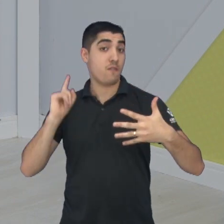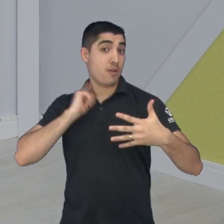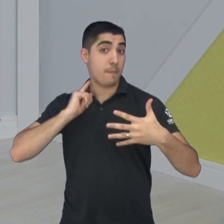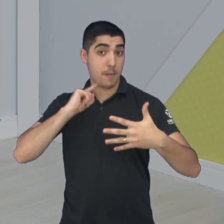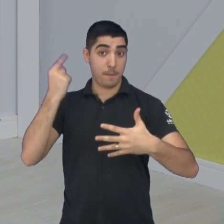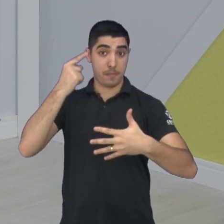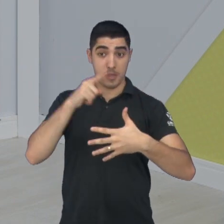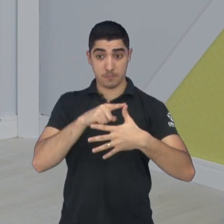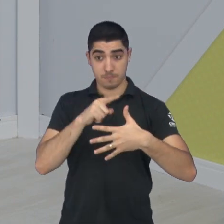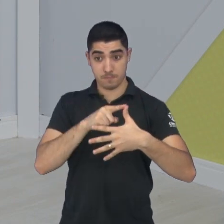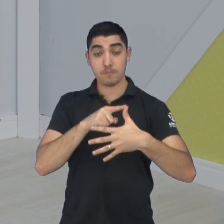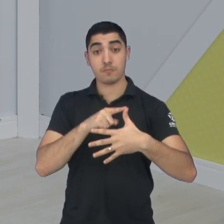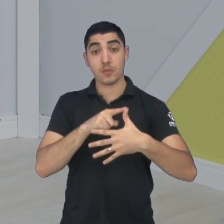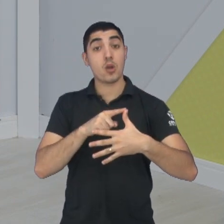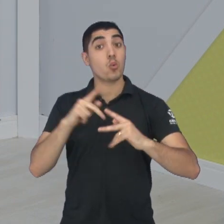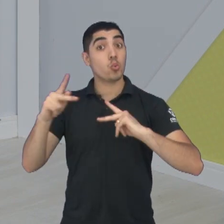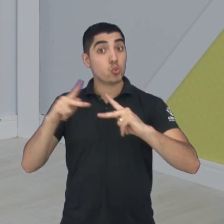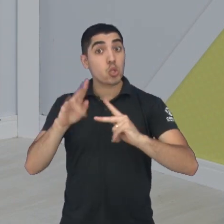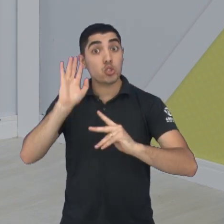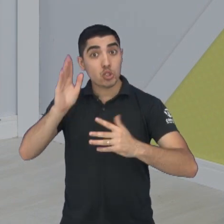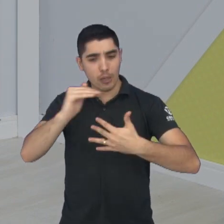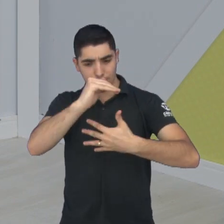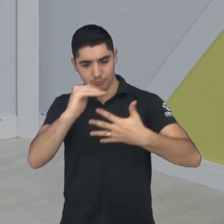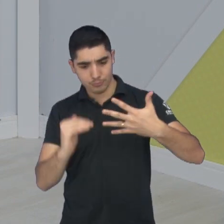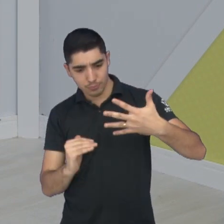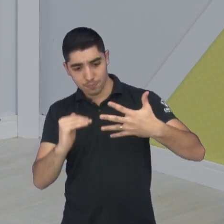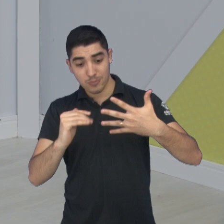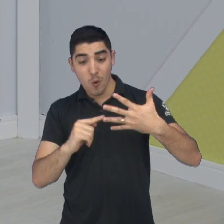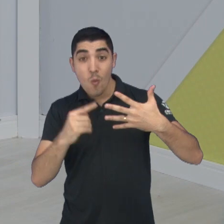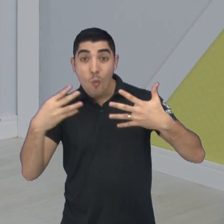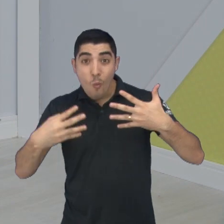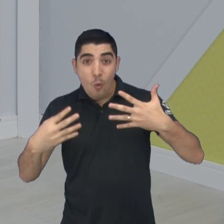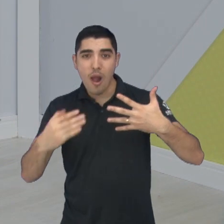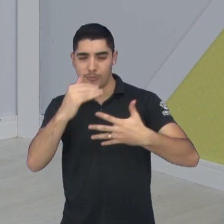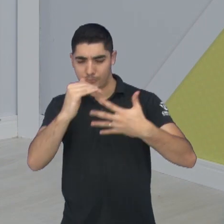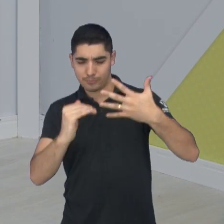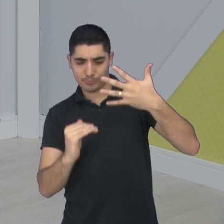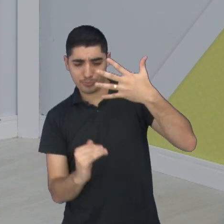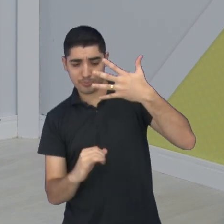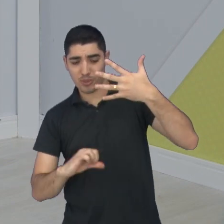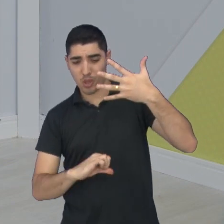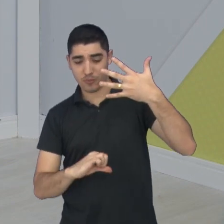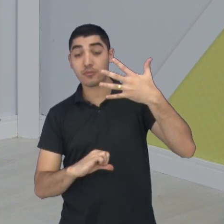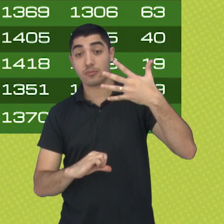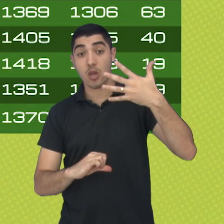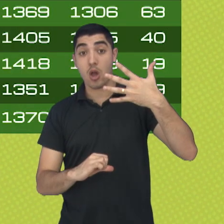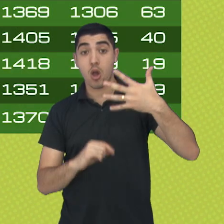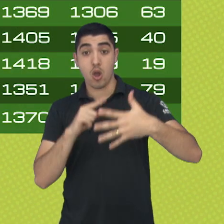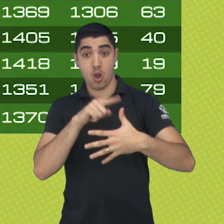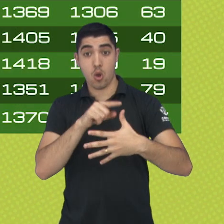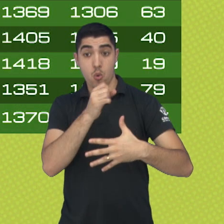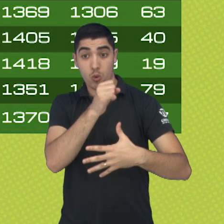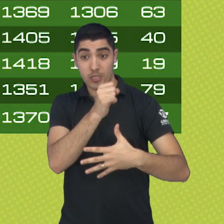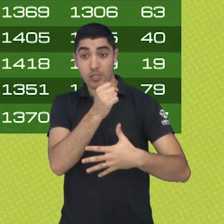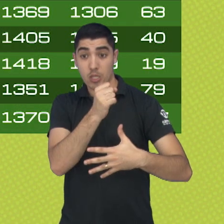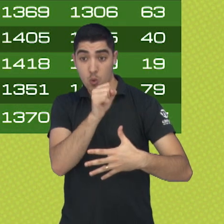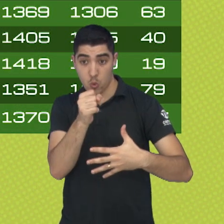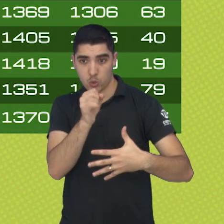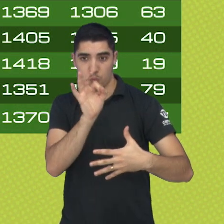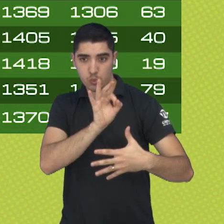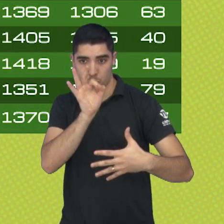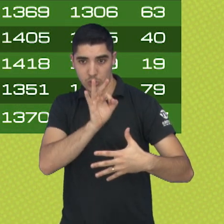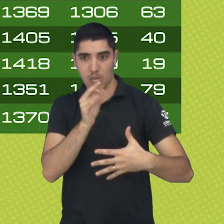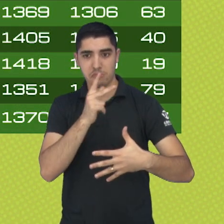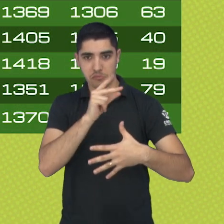liderança, lembrando que o São José chegou a estar na 4ª posição, hoje é o 9º, mas Flamengo vem ali, ó, 88,2% de aproveitamento. Minas